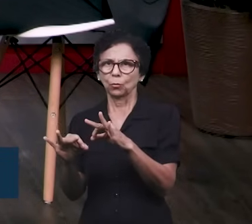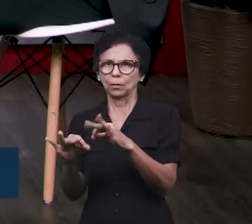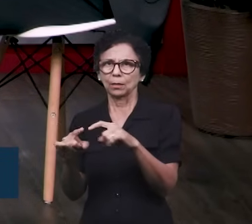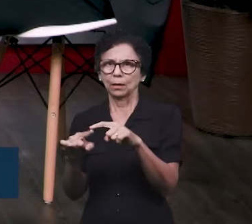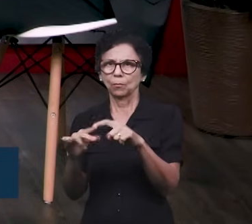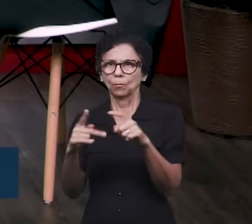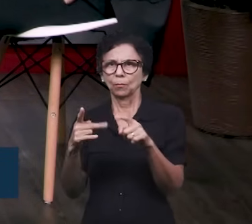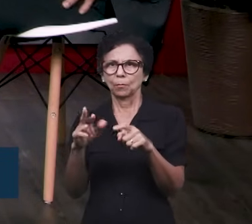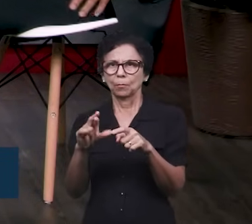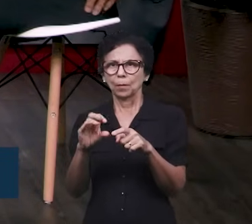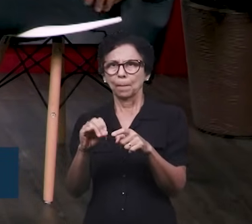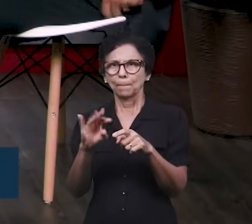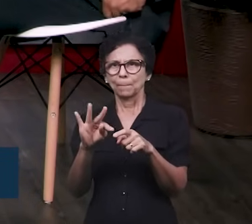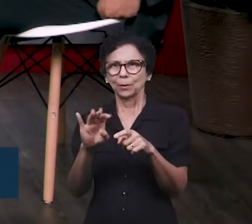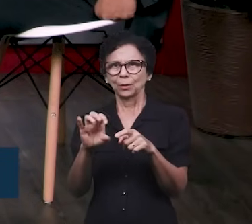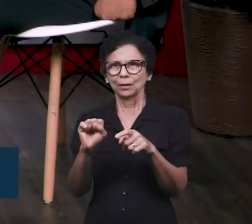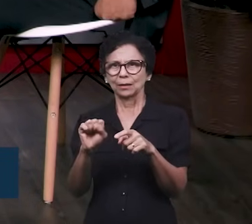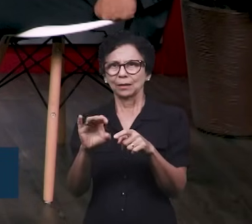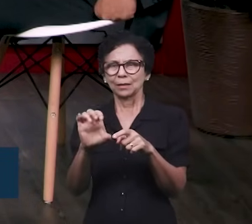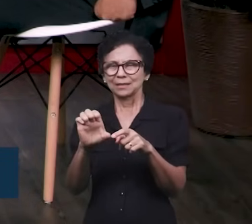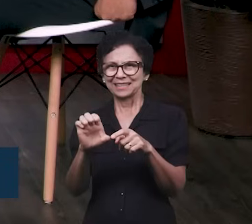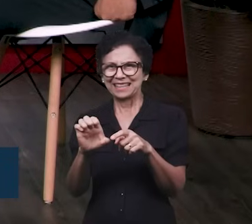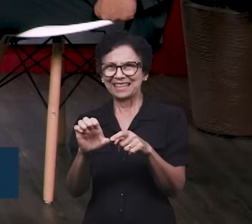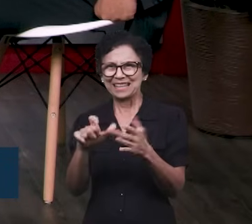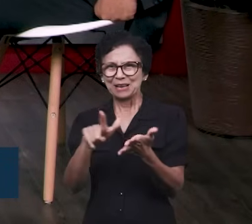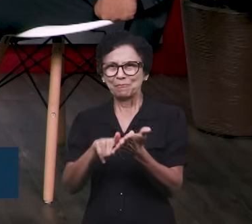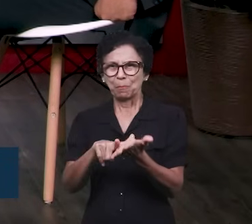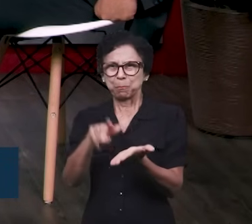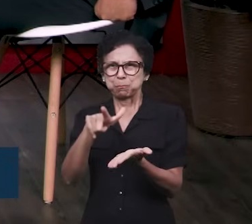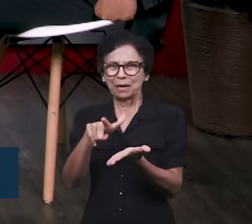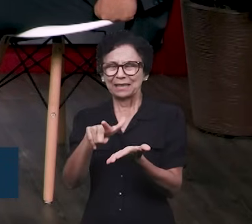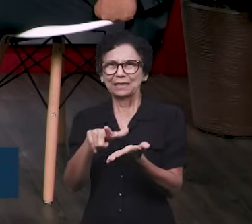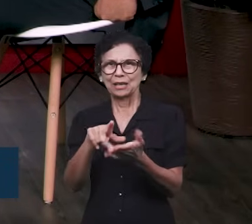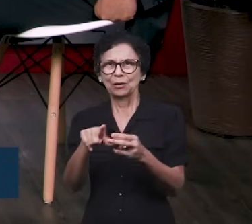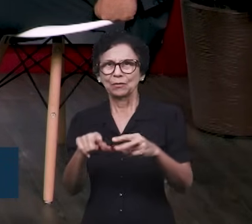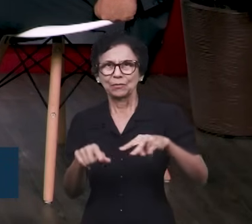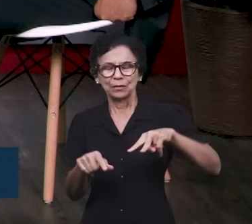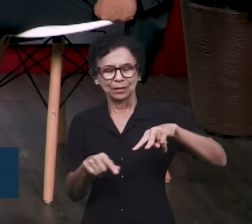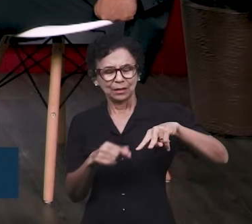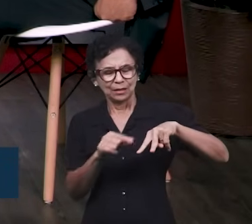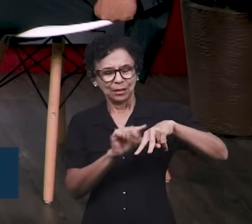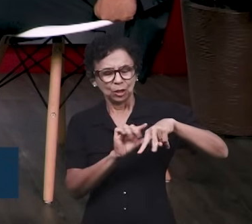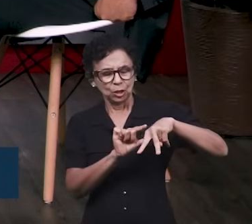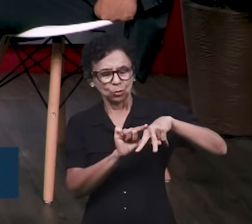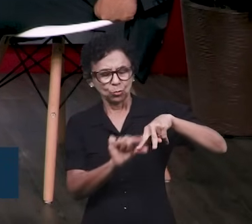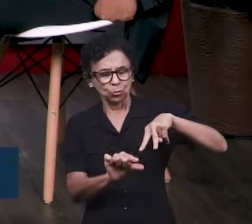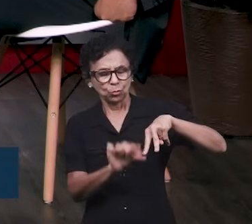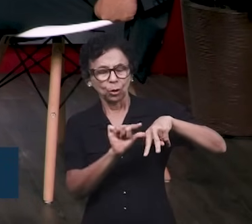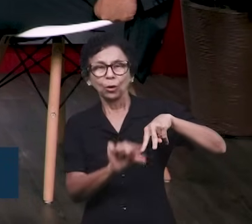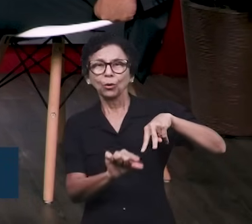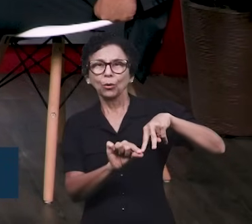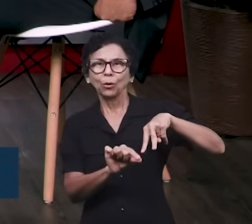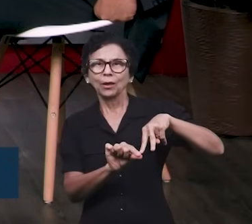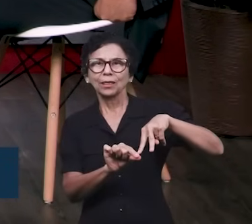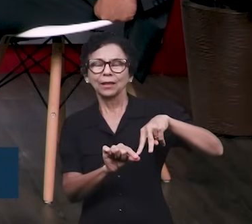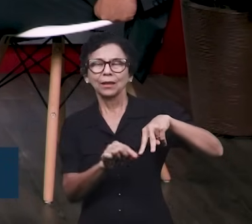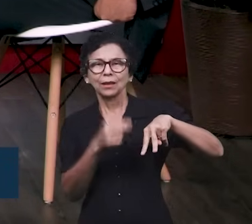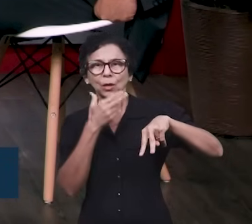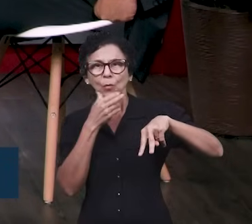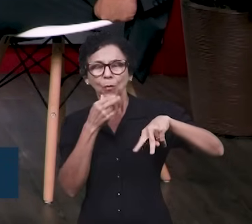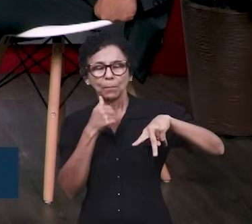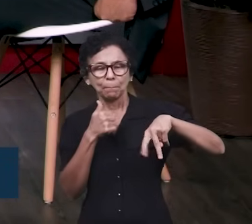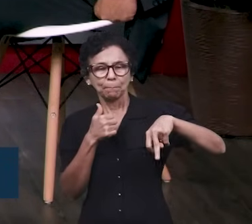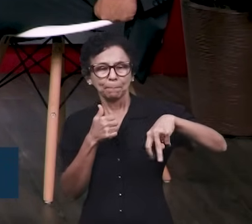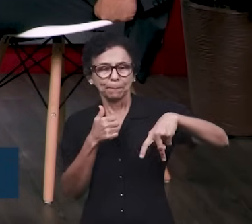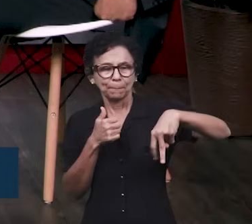de papelão. Lembro. E o Jonildo saiu andando. Né, foi uma coisa muito interessante. Nós temos imagens,